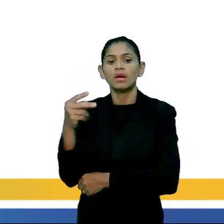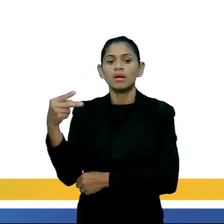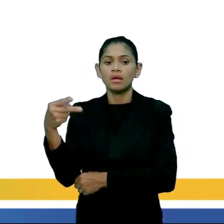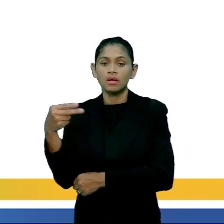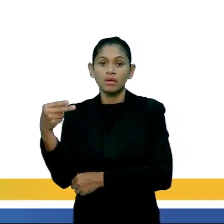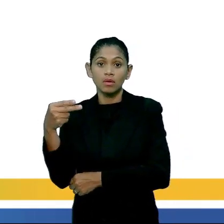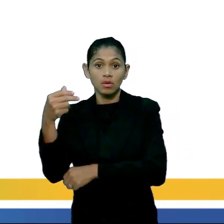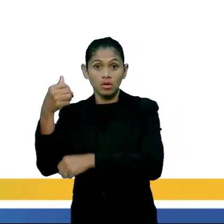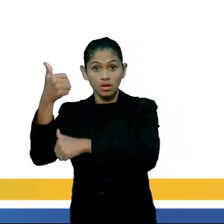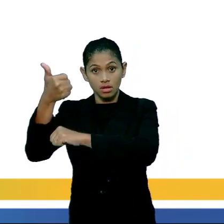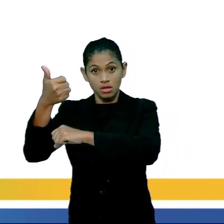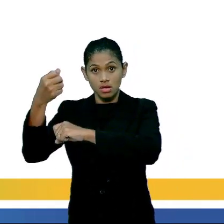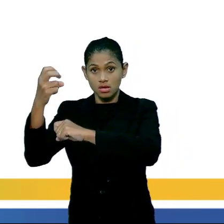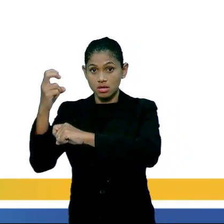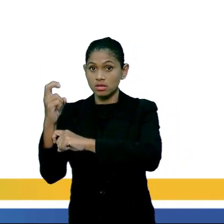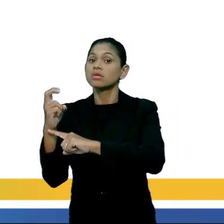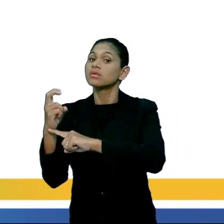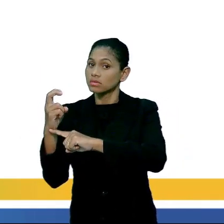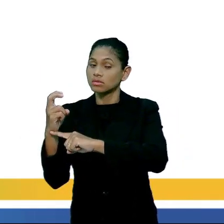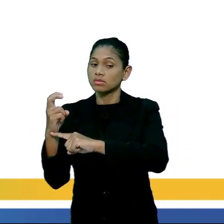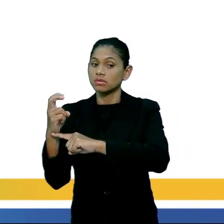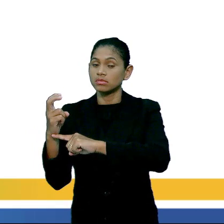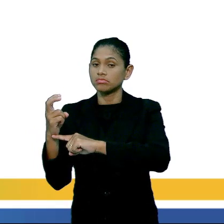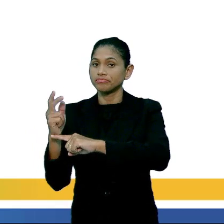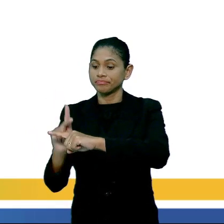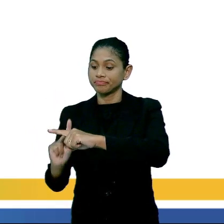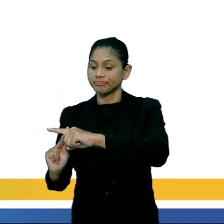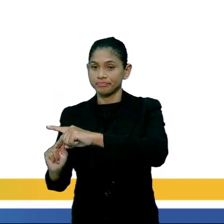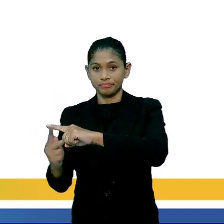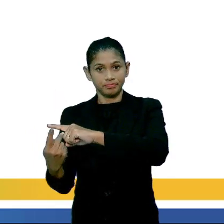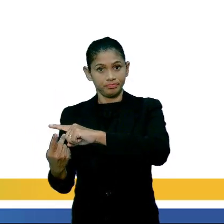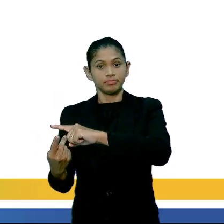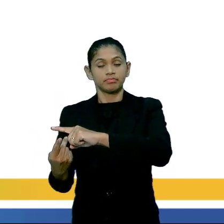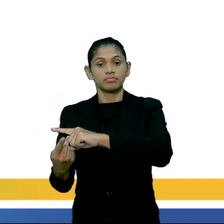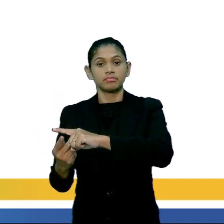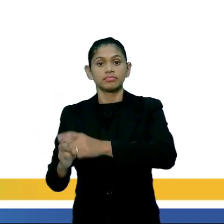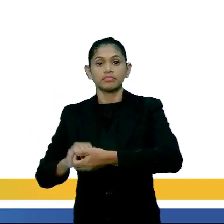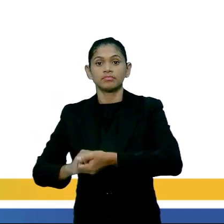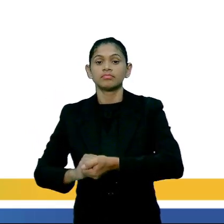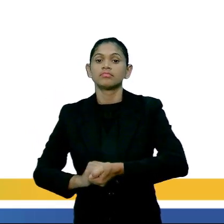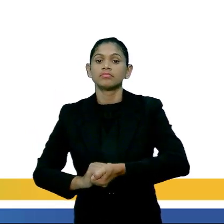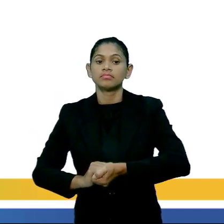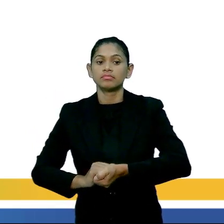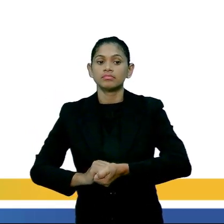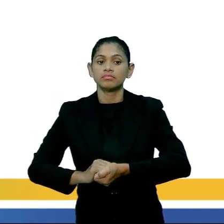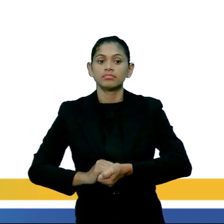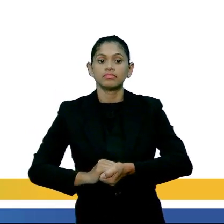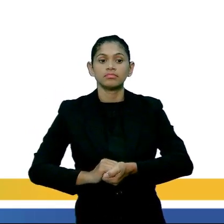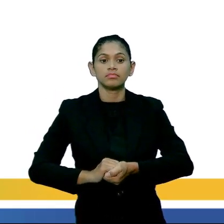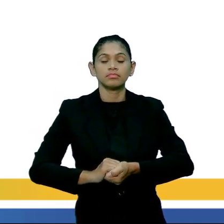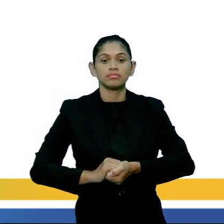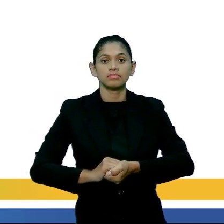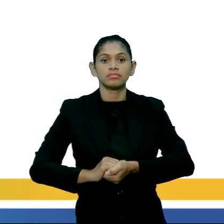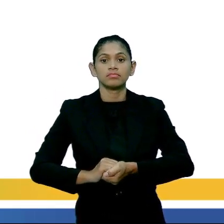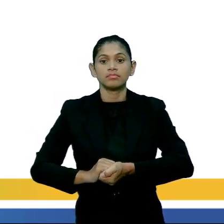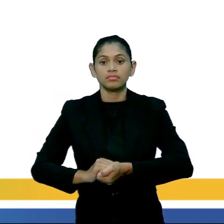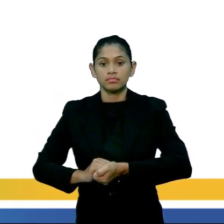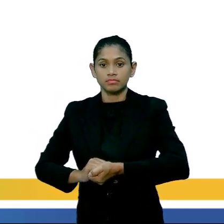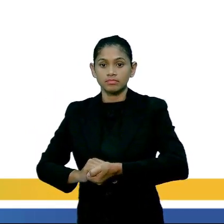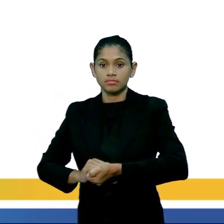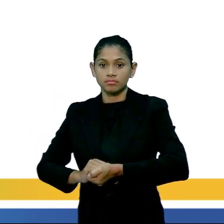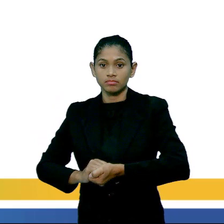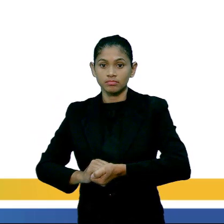15 sobre H. Ou seja, tangente de 30 é igual a cateto oposto